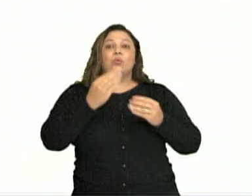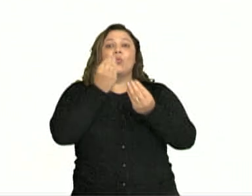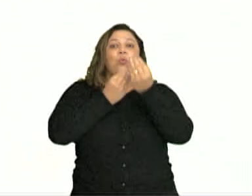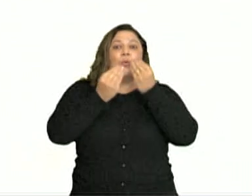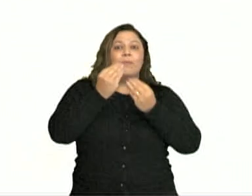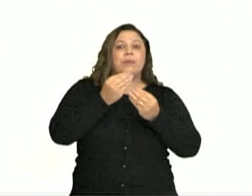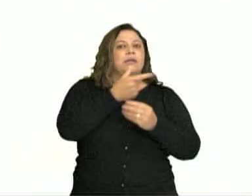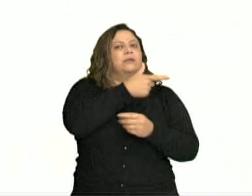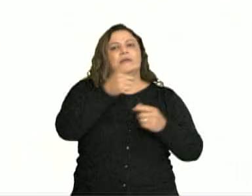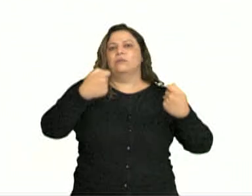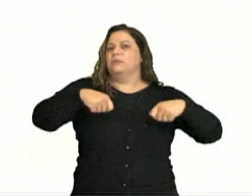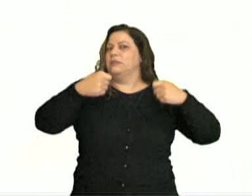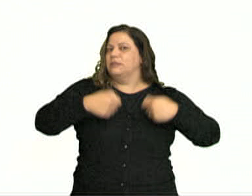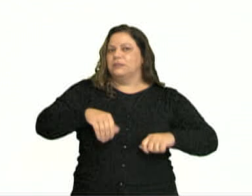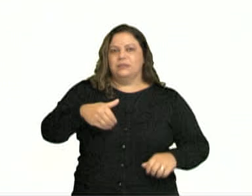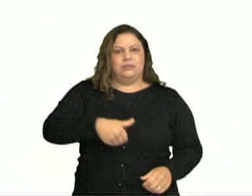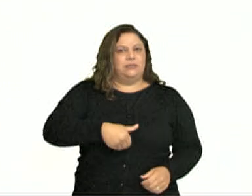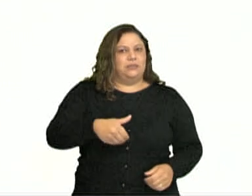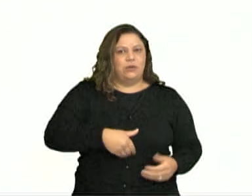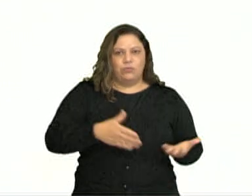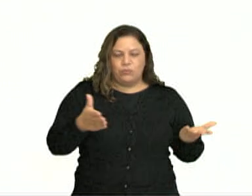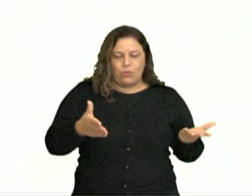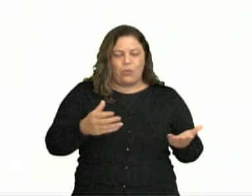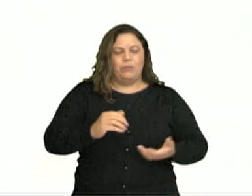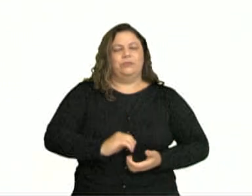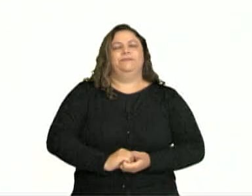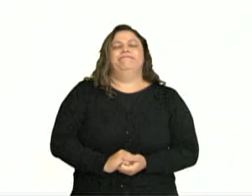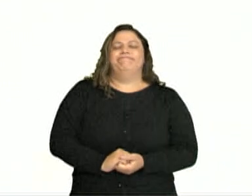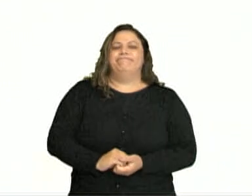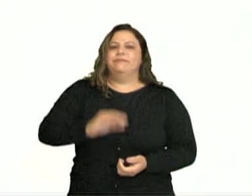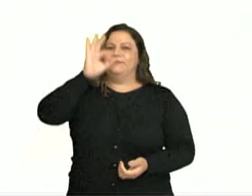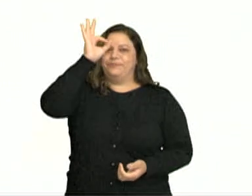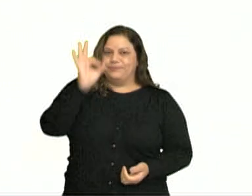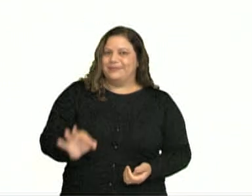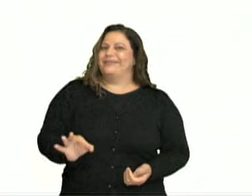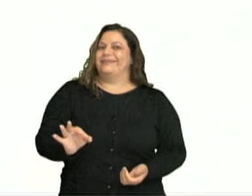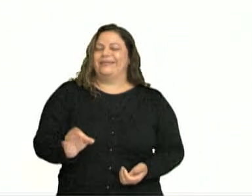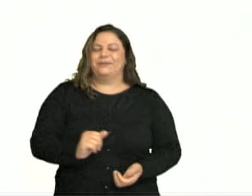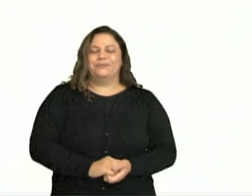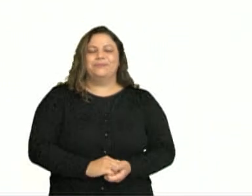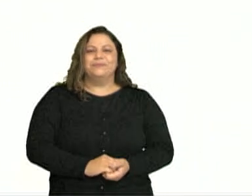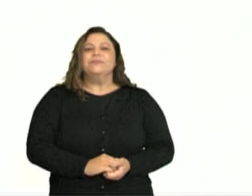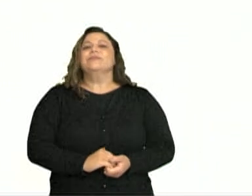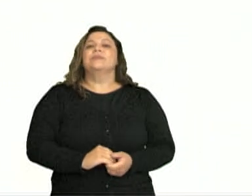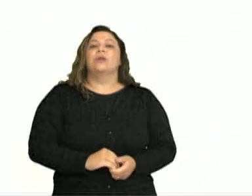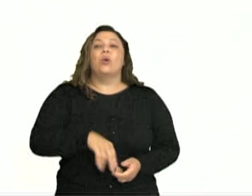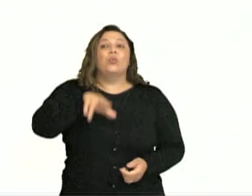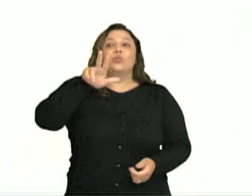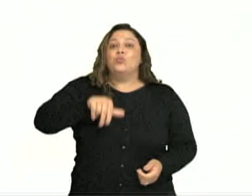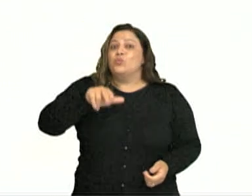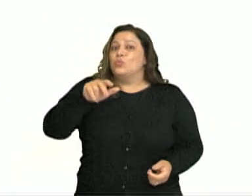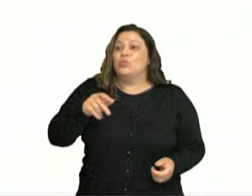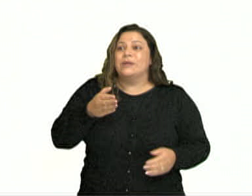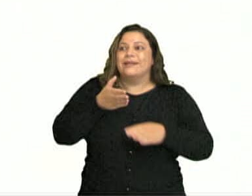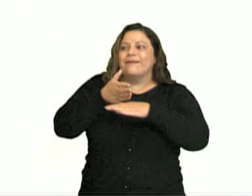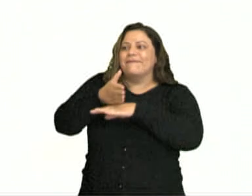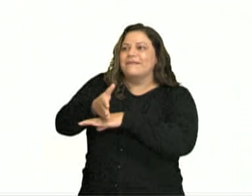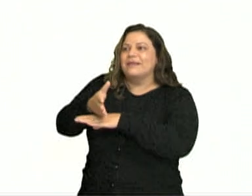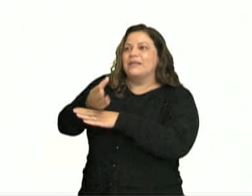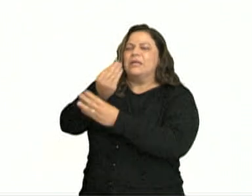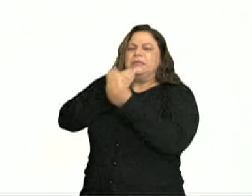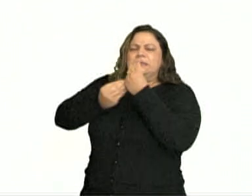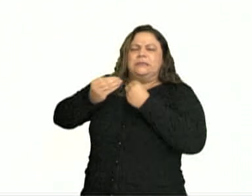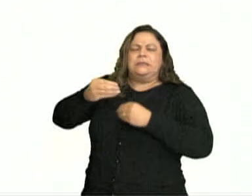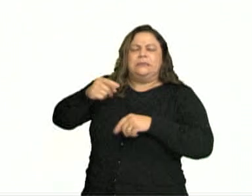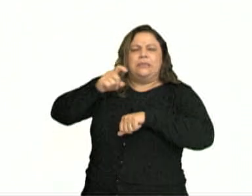de garantir ao organismo que ele nunca estará em déficit. Ou seja, a gente nunca deve comer assim com uma fome extrema, a gente